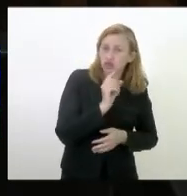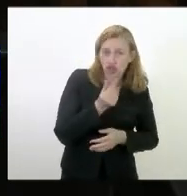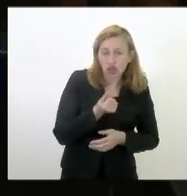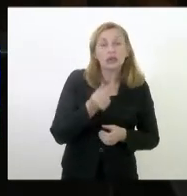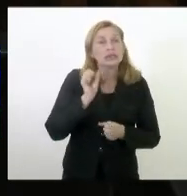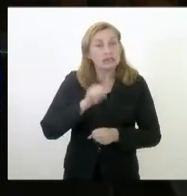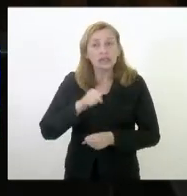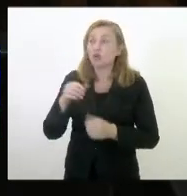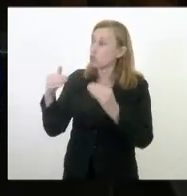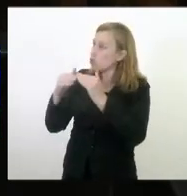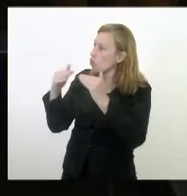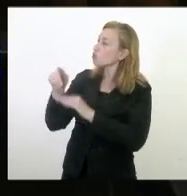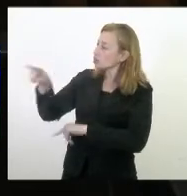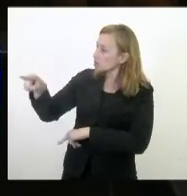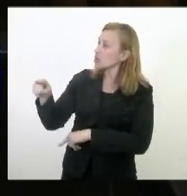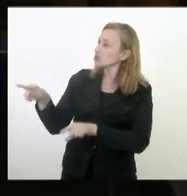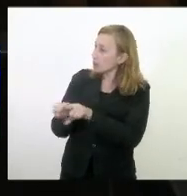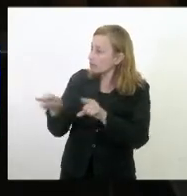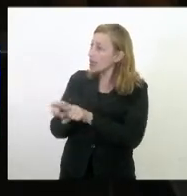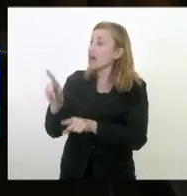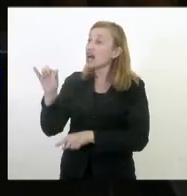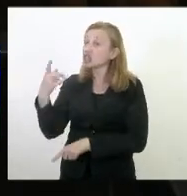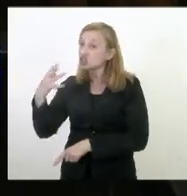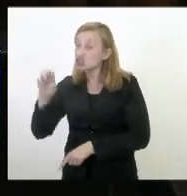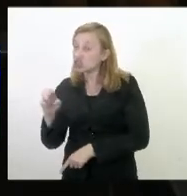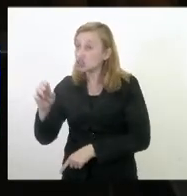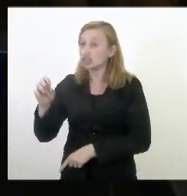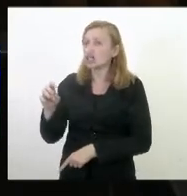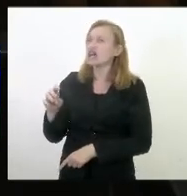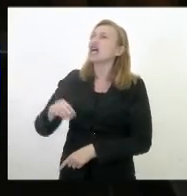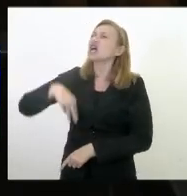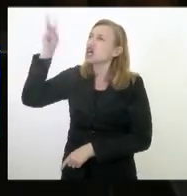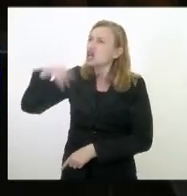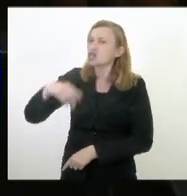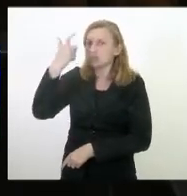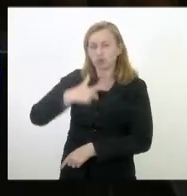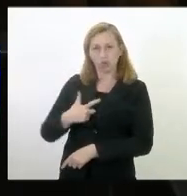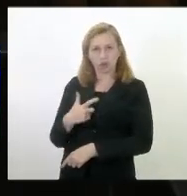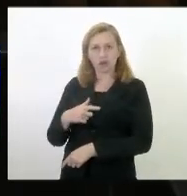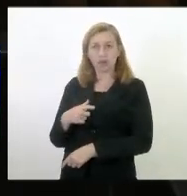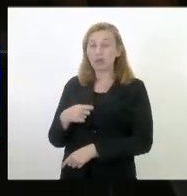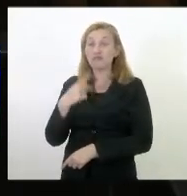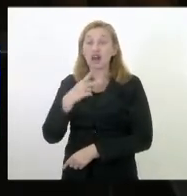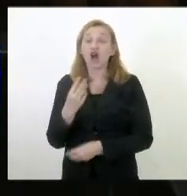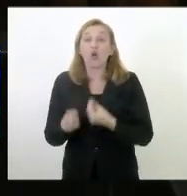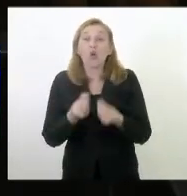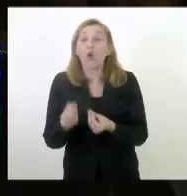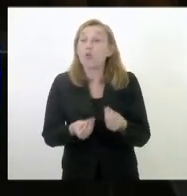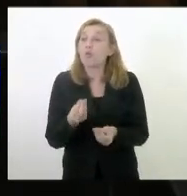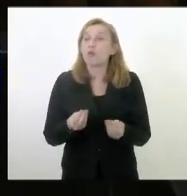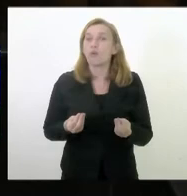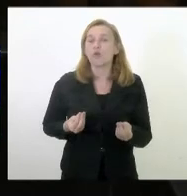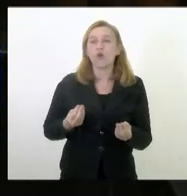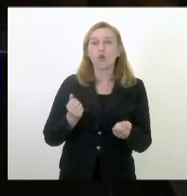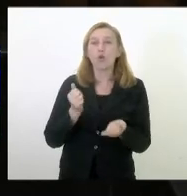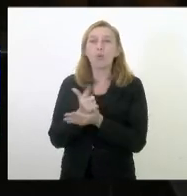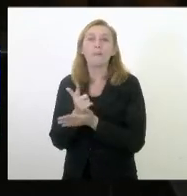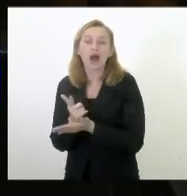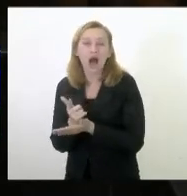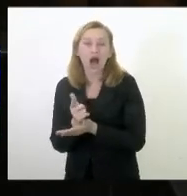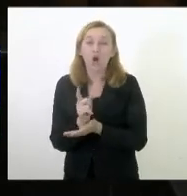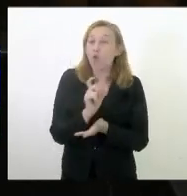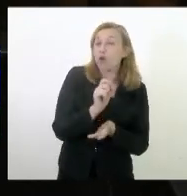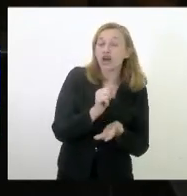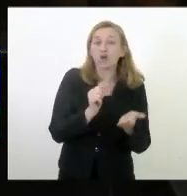concordo contigo, Alexandre. Quem somos nós para dizer como que as pessoas têm que gastar o seu dinheiro? É verdade. Nós temos